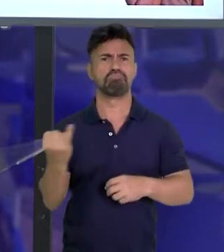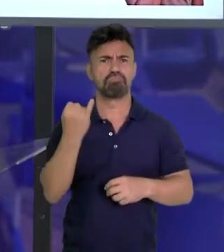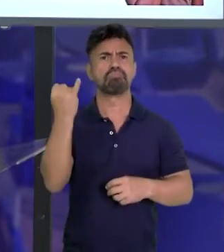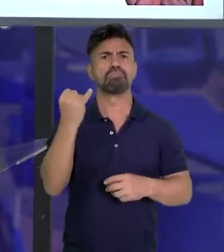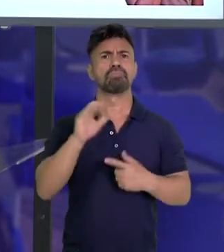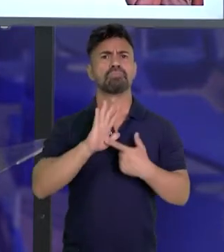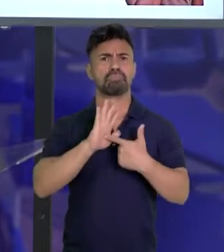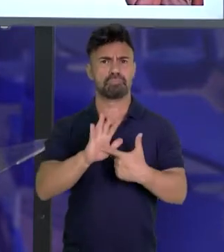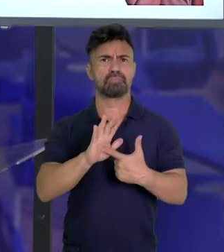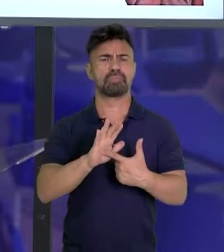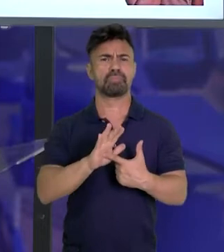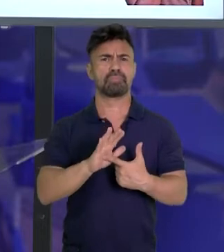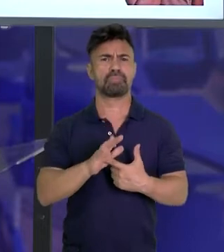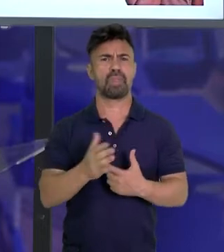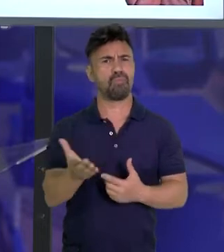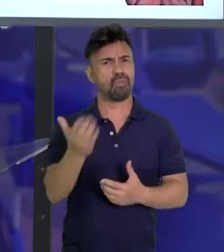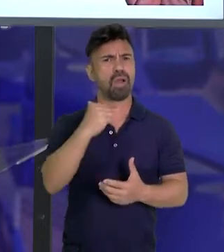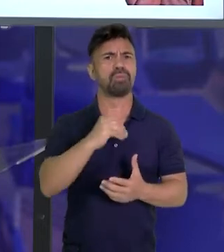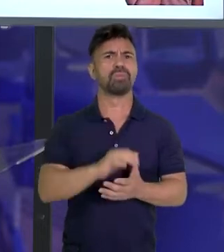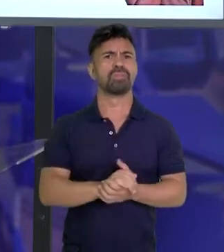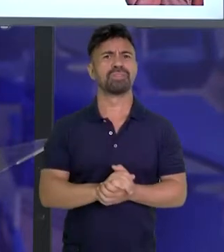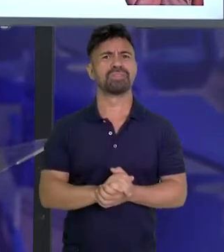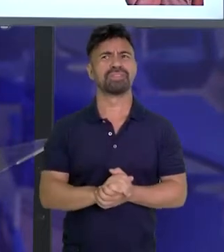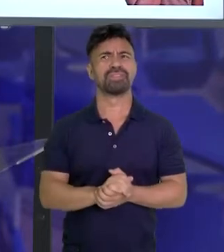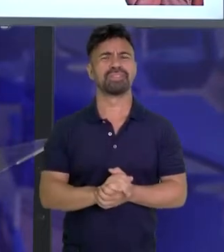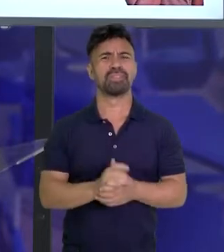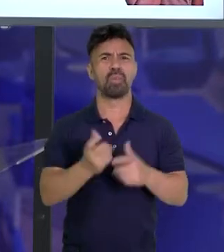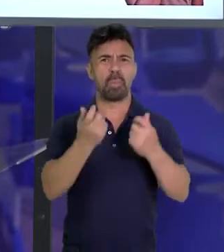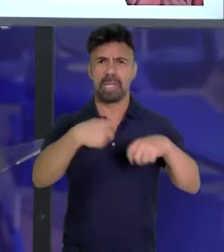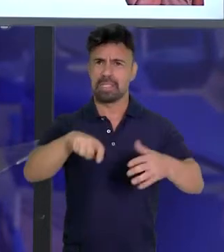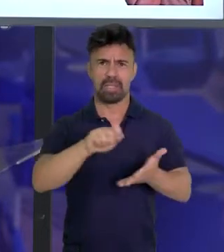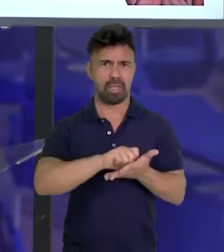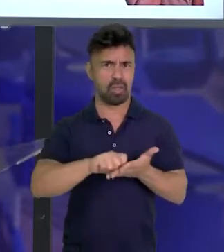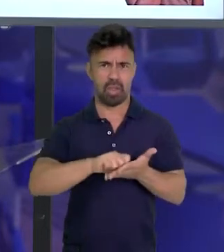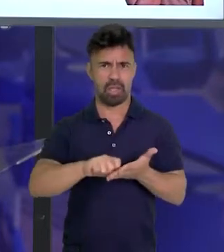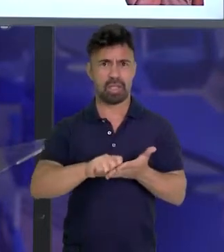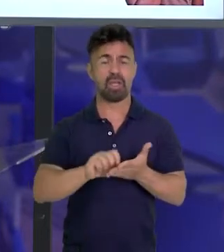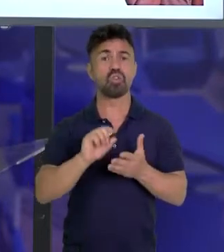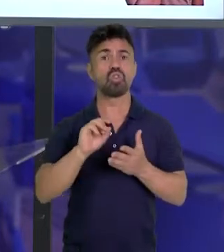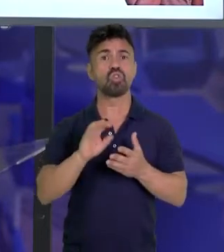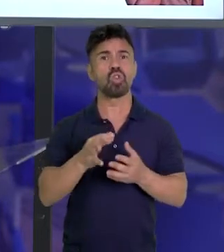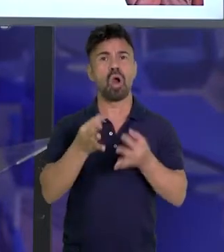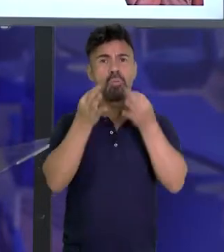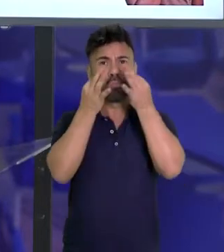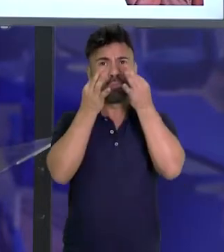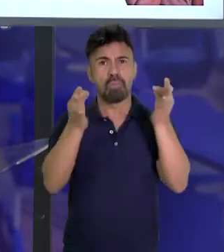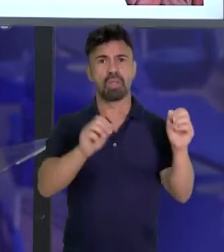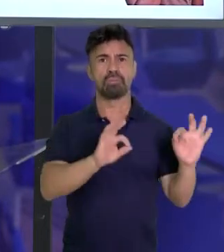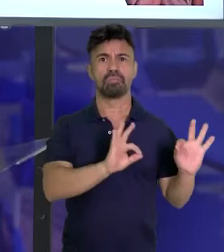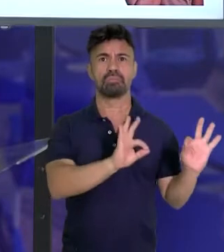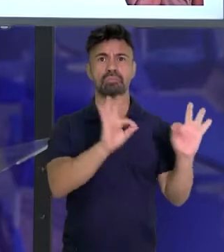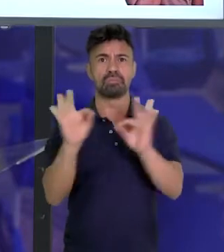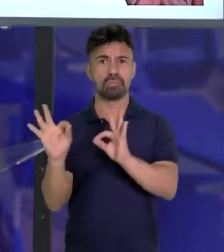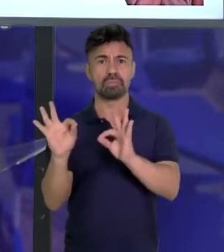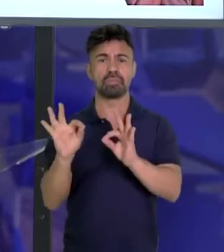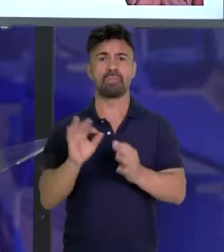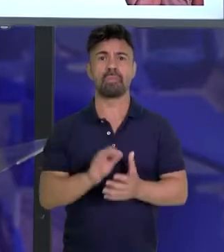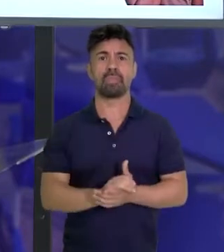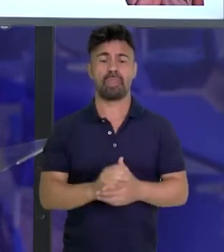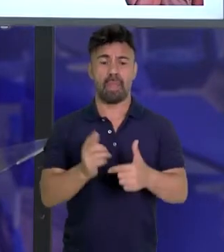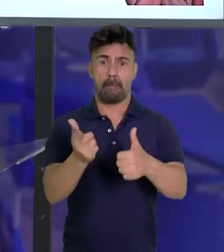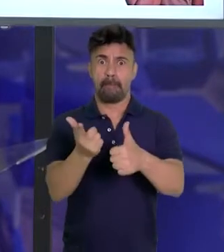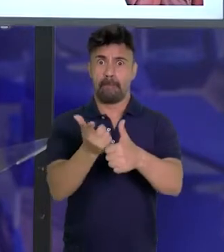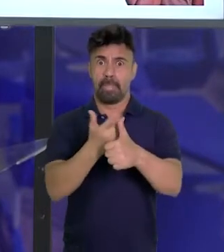vocês? Vamos comigo? Por enquanto não precisa anotar nada, é só acompanhar a nossa reflexão. Atenção para a